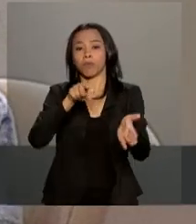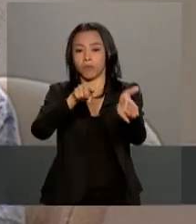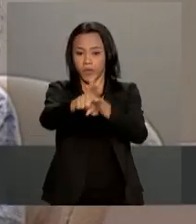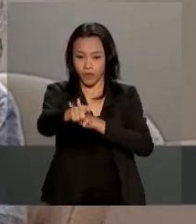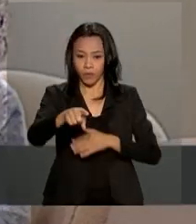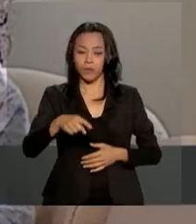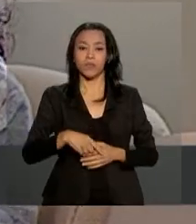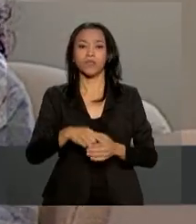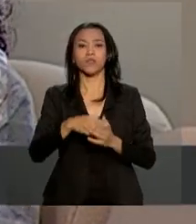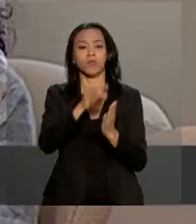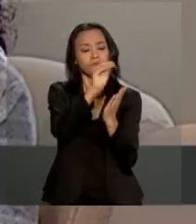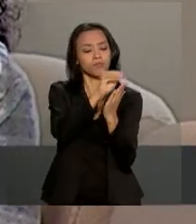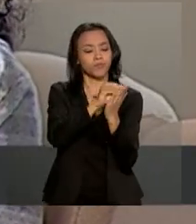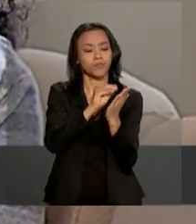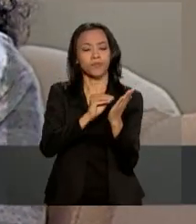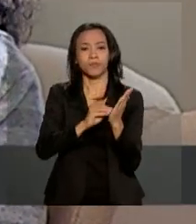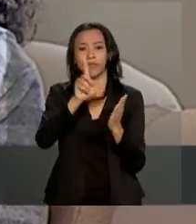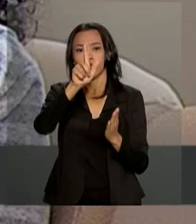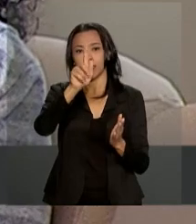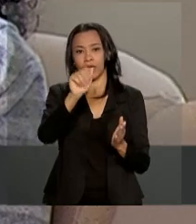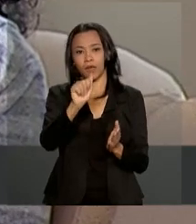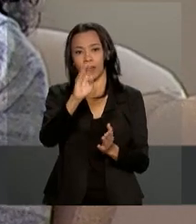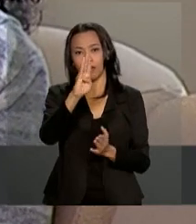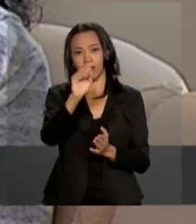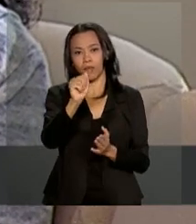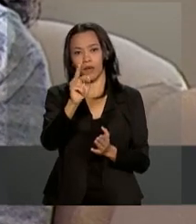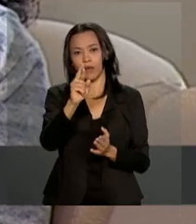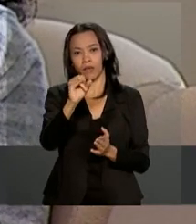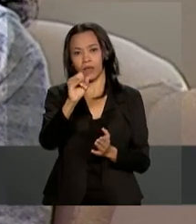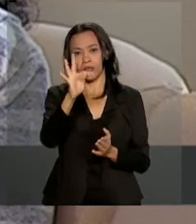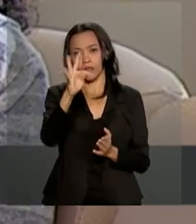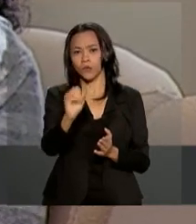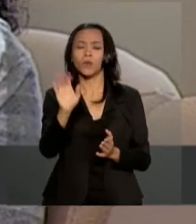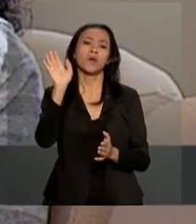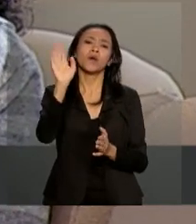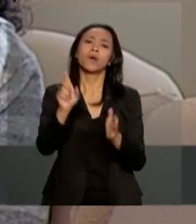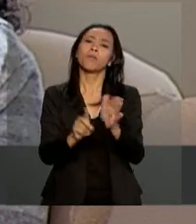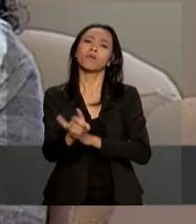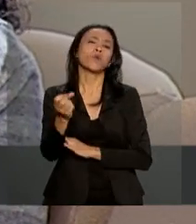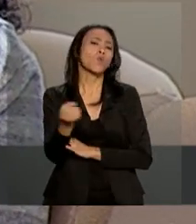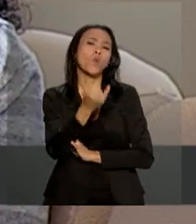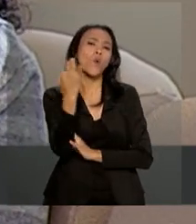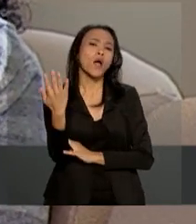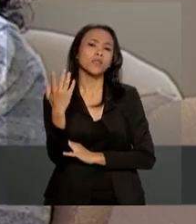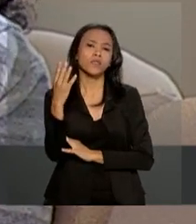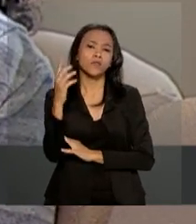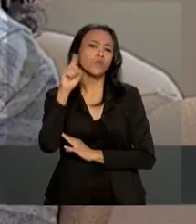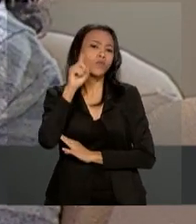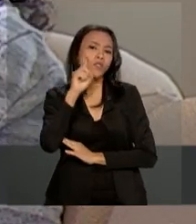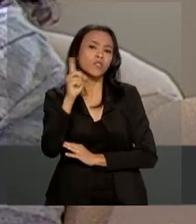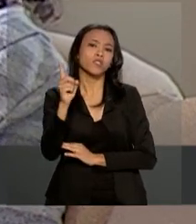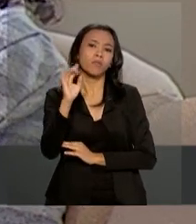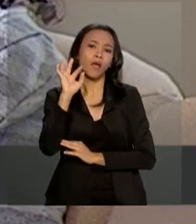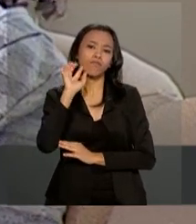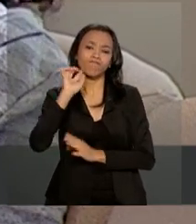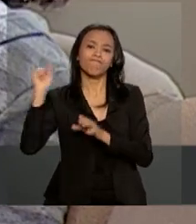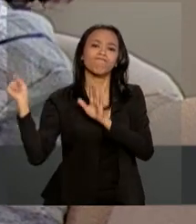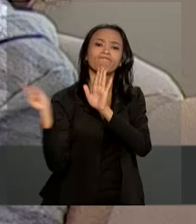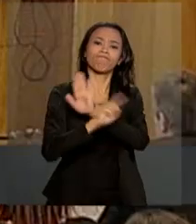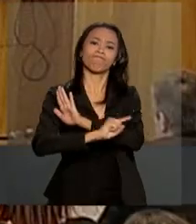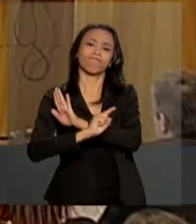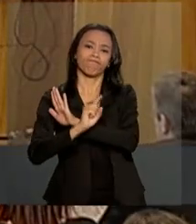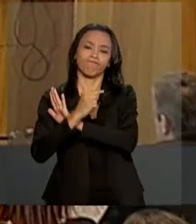ao gabarito é como vai ser com as quais vão ser as datas pra quem quiser questionar o gabarito como vai ser feito isso o